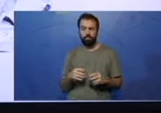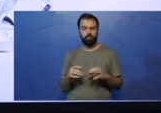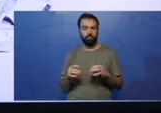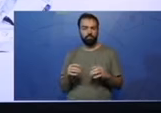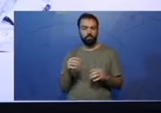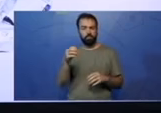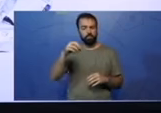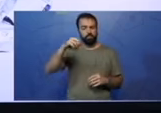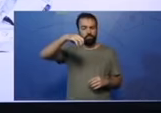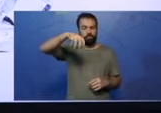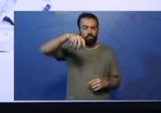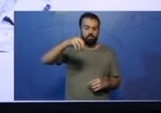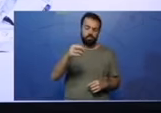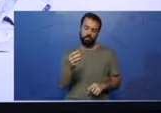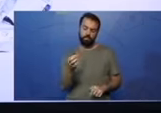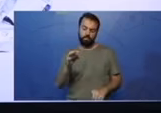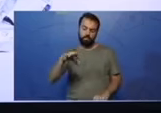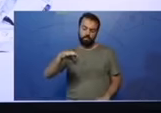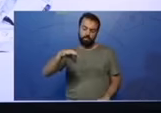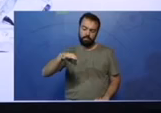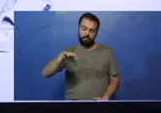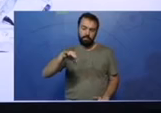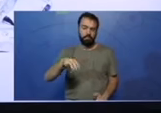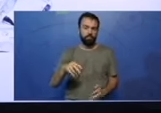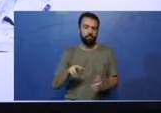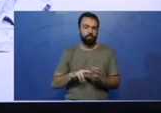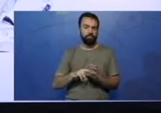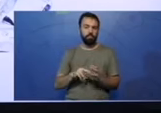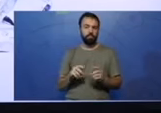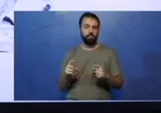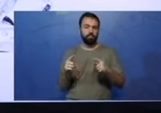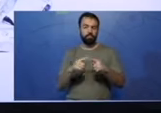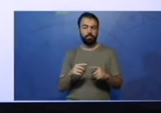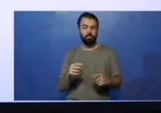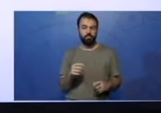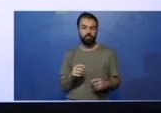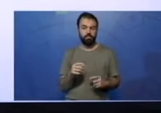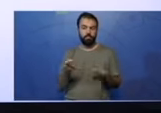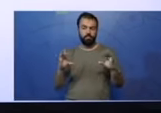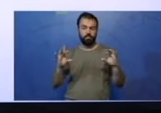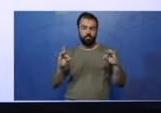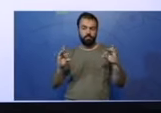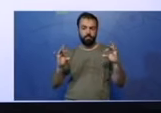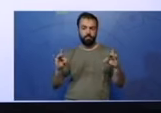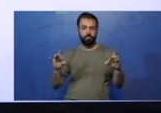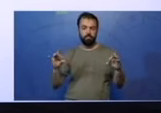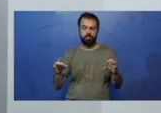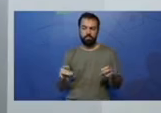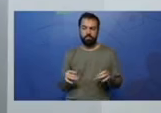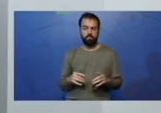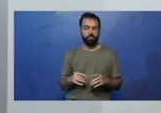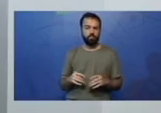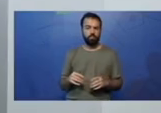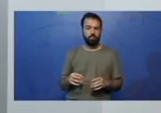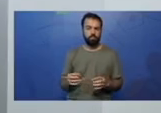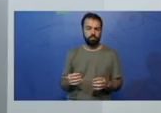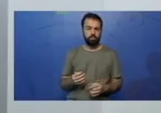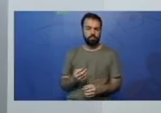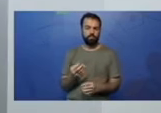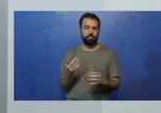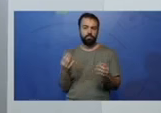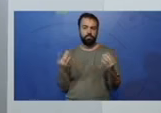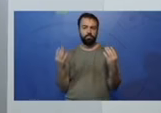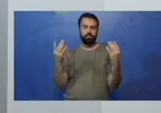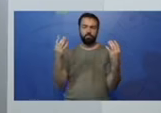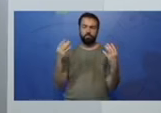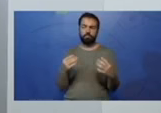a fumacinha representando o vapor, que é o estado gasoso. As características macroscópicas